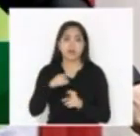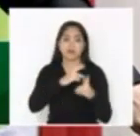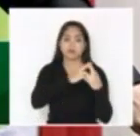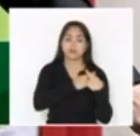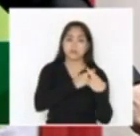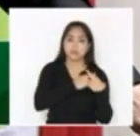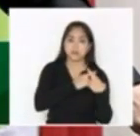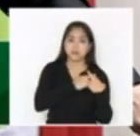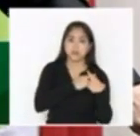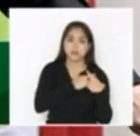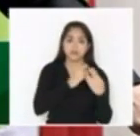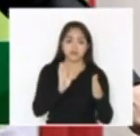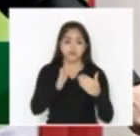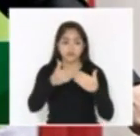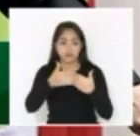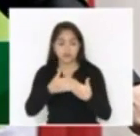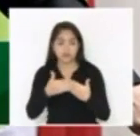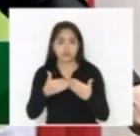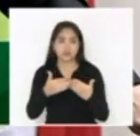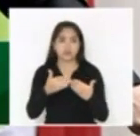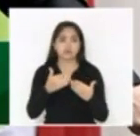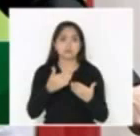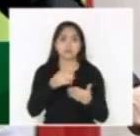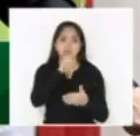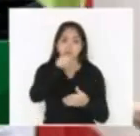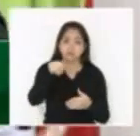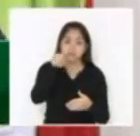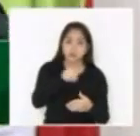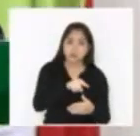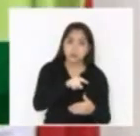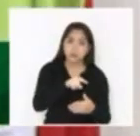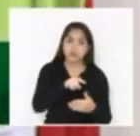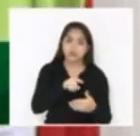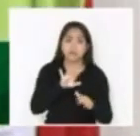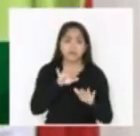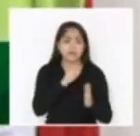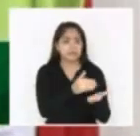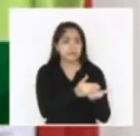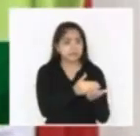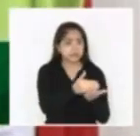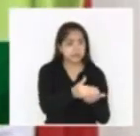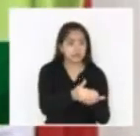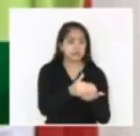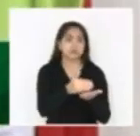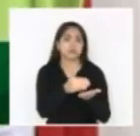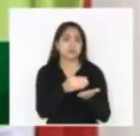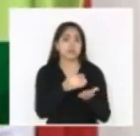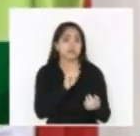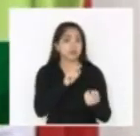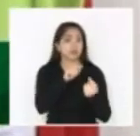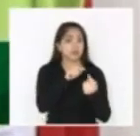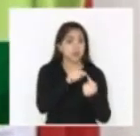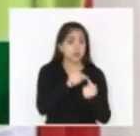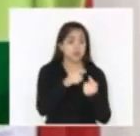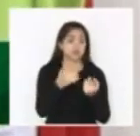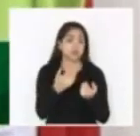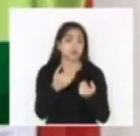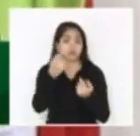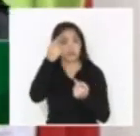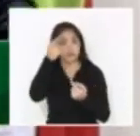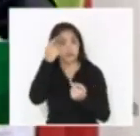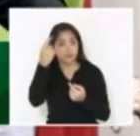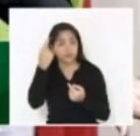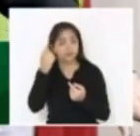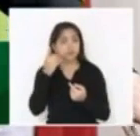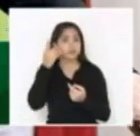A iniciativa, ela cumpre, sim, alguma finalidade ideológica,